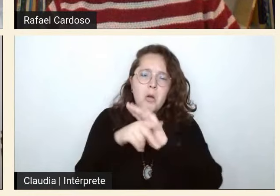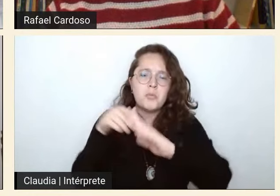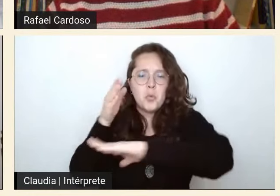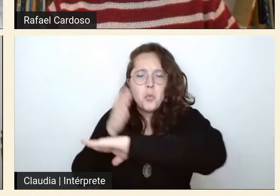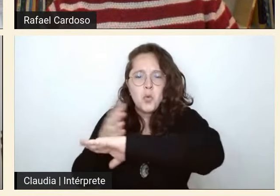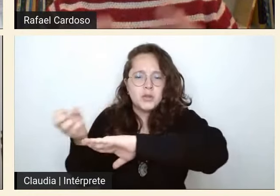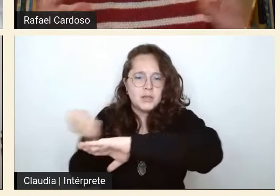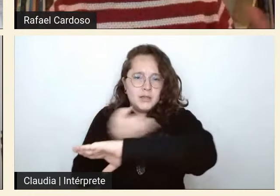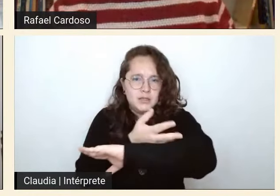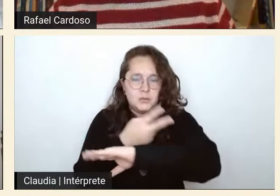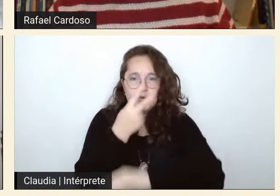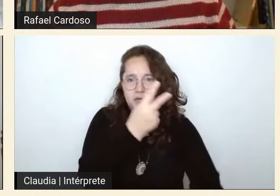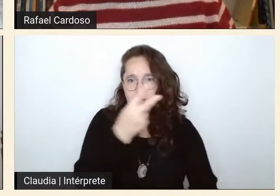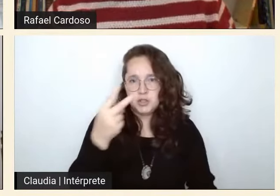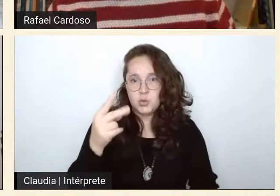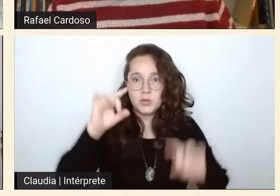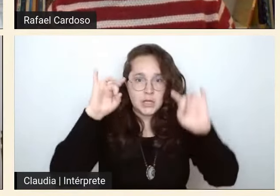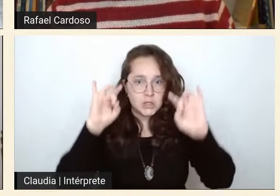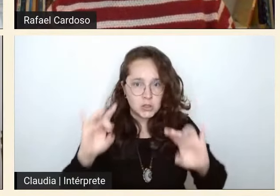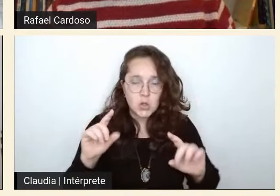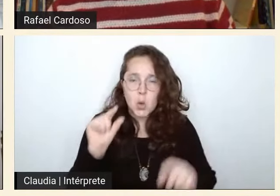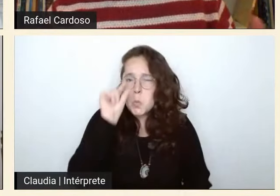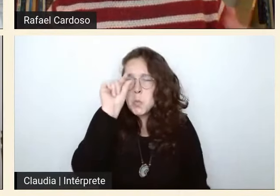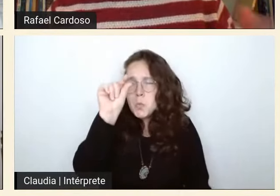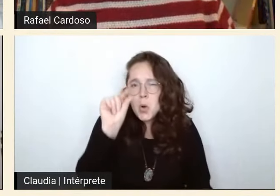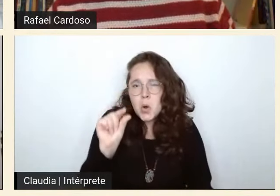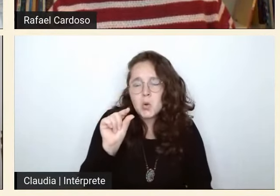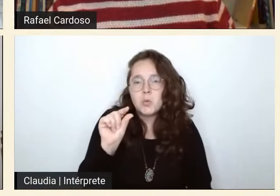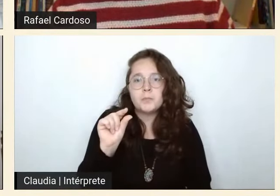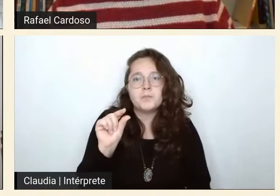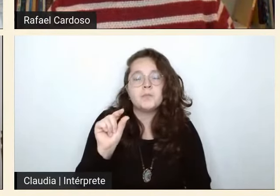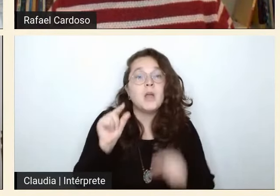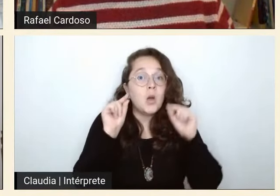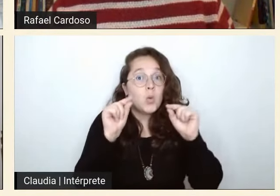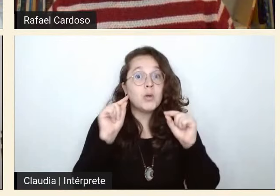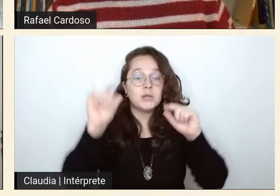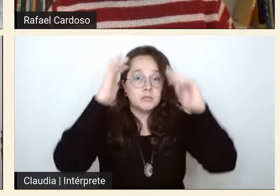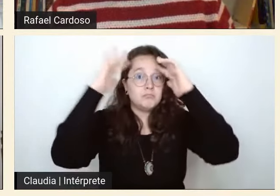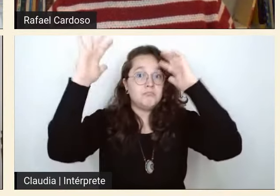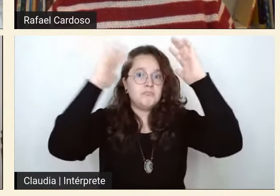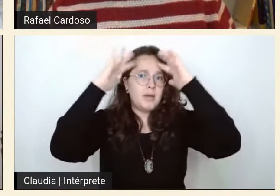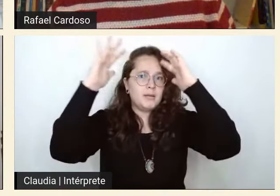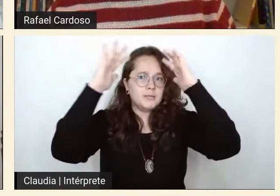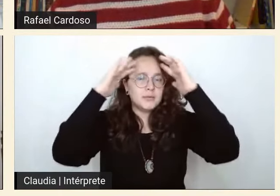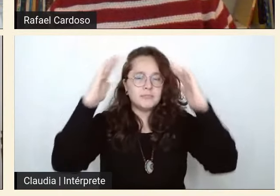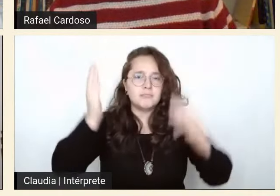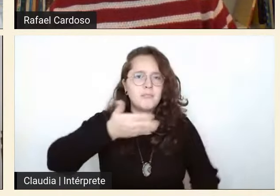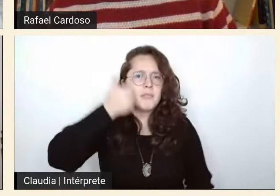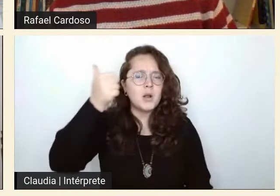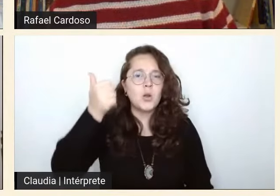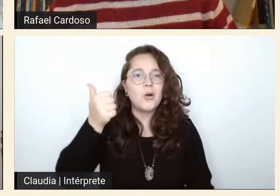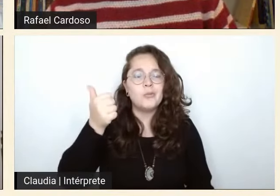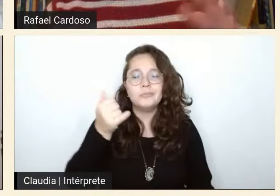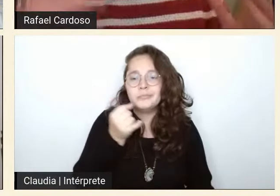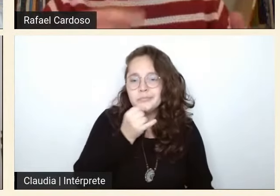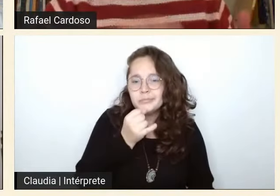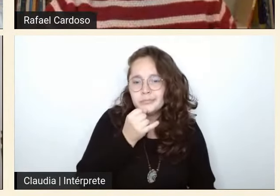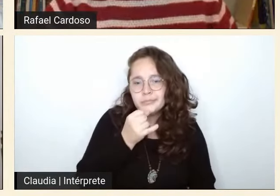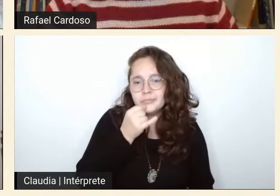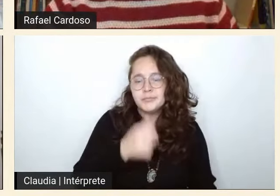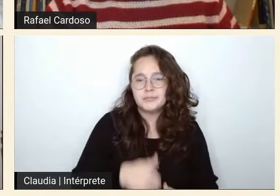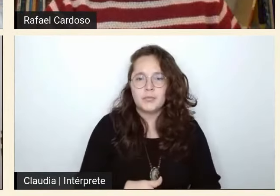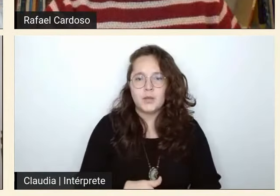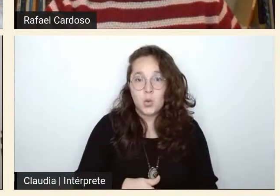desse processo muito maior, aí conseguimos dimensionar melhor que o